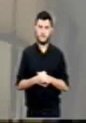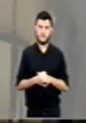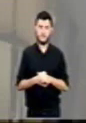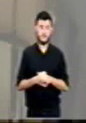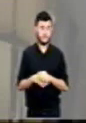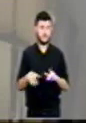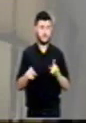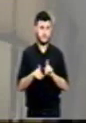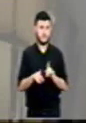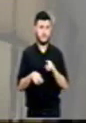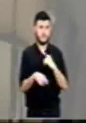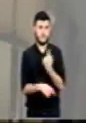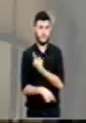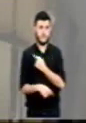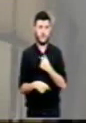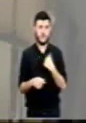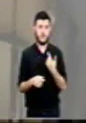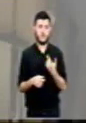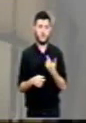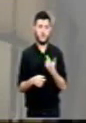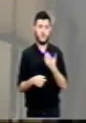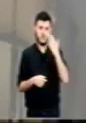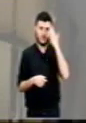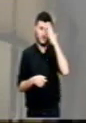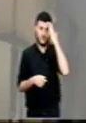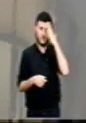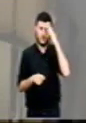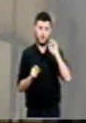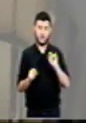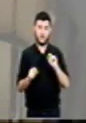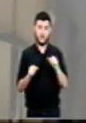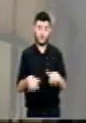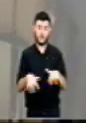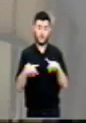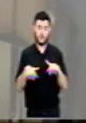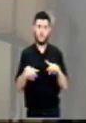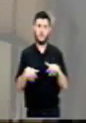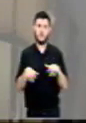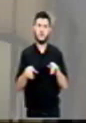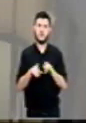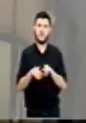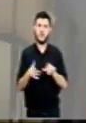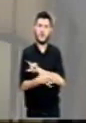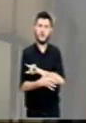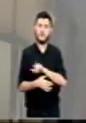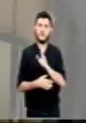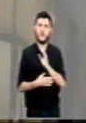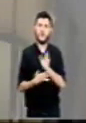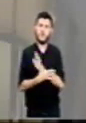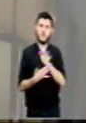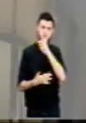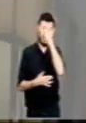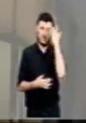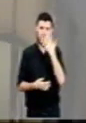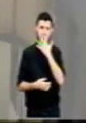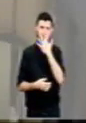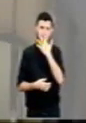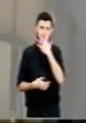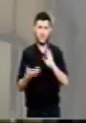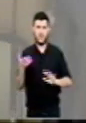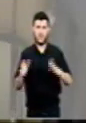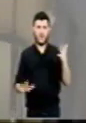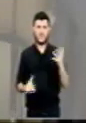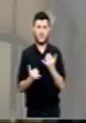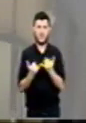Existem precedentes na Corte que já observaram casos muito semelhantes a esse. E eu falo da